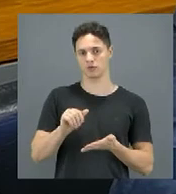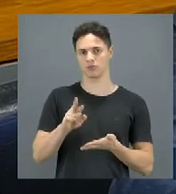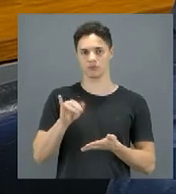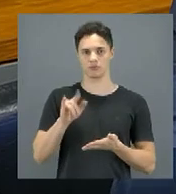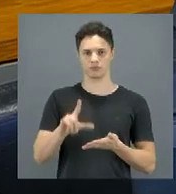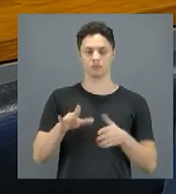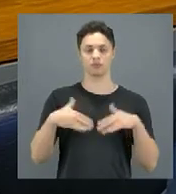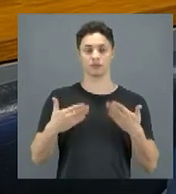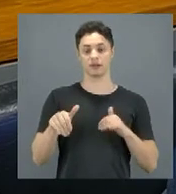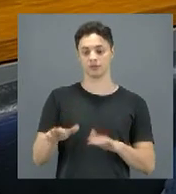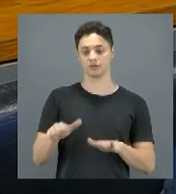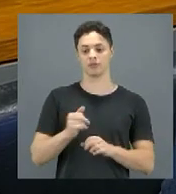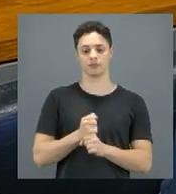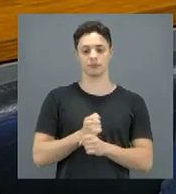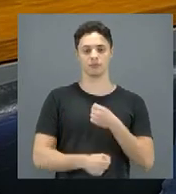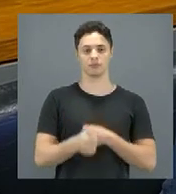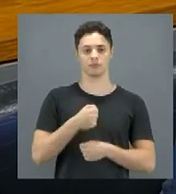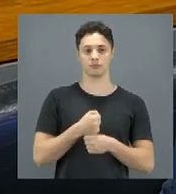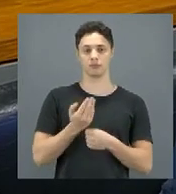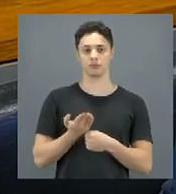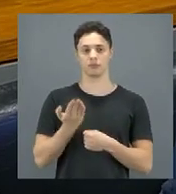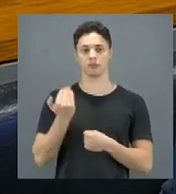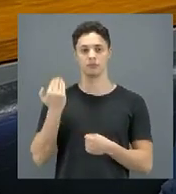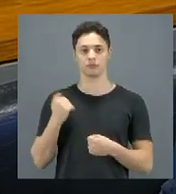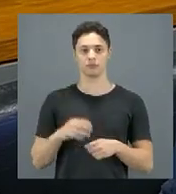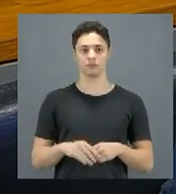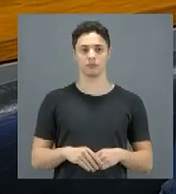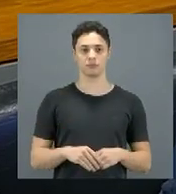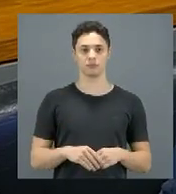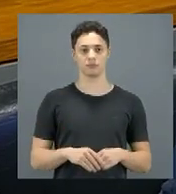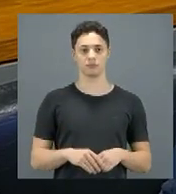setembro do ano passado, na sua edição